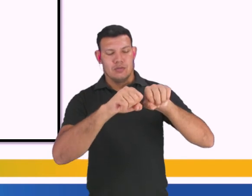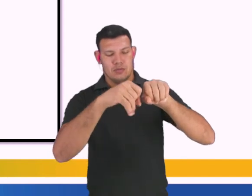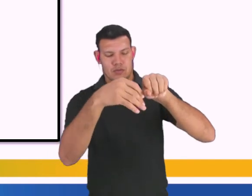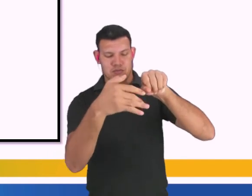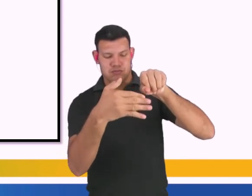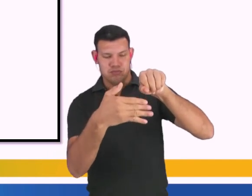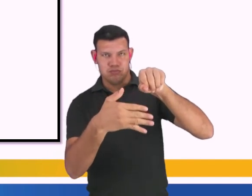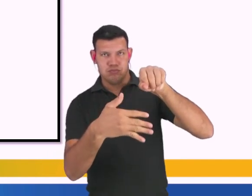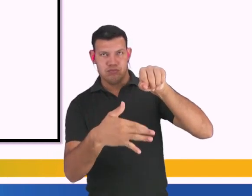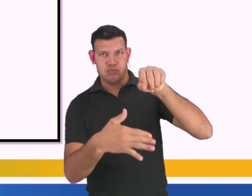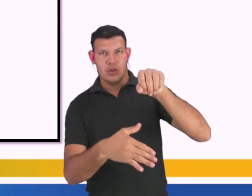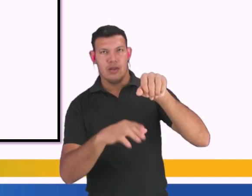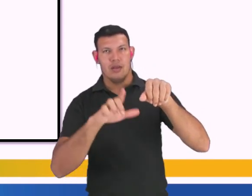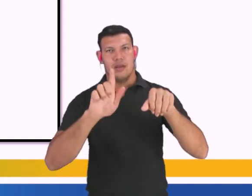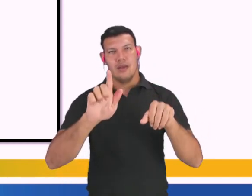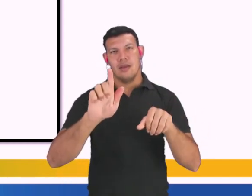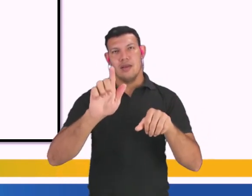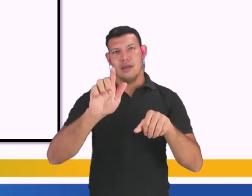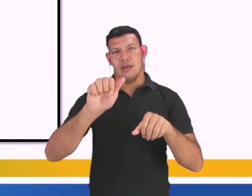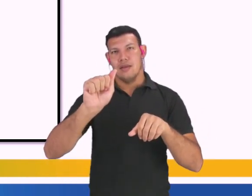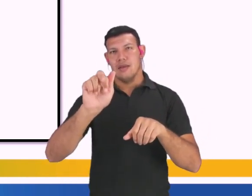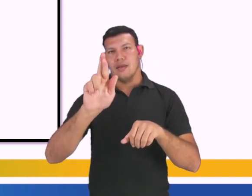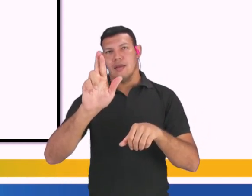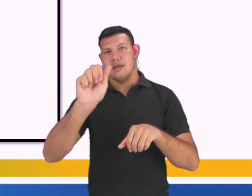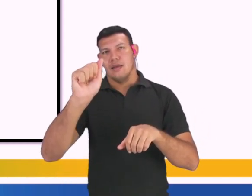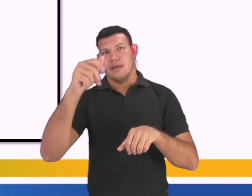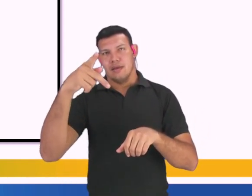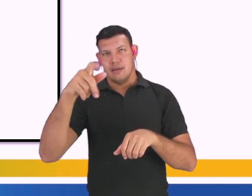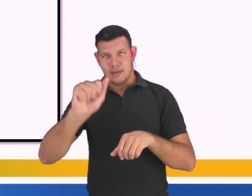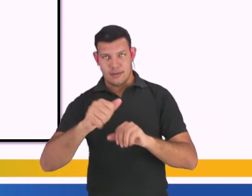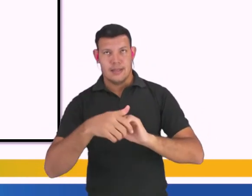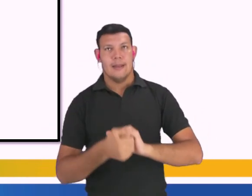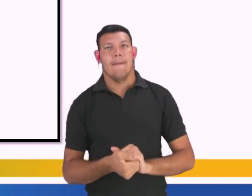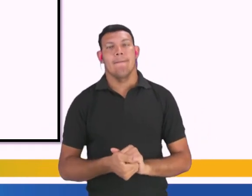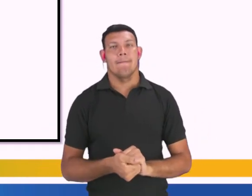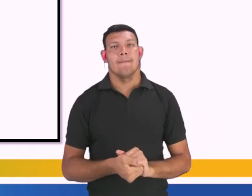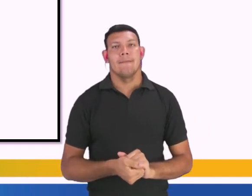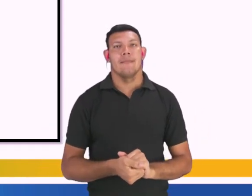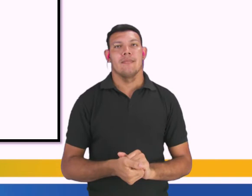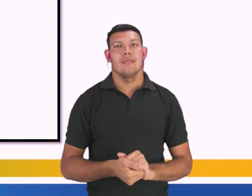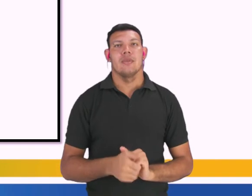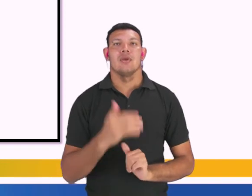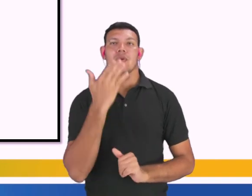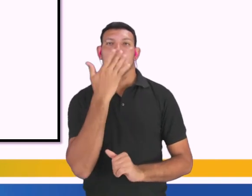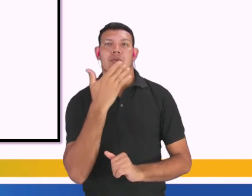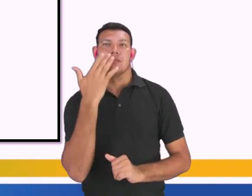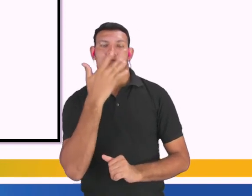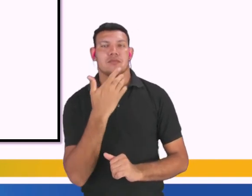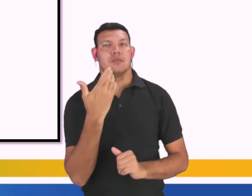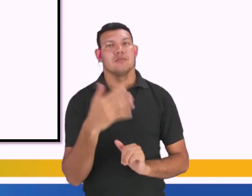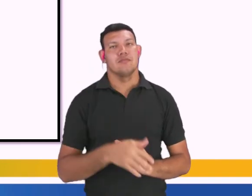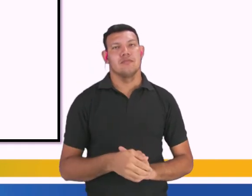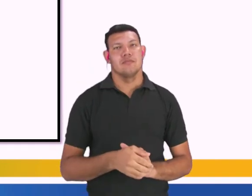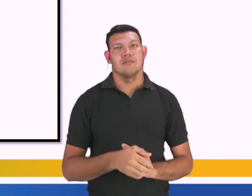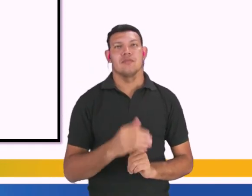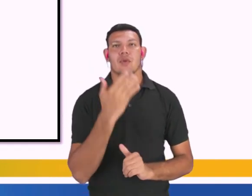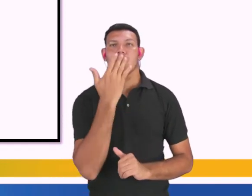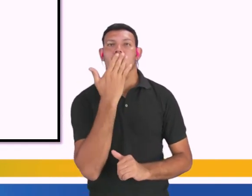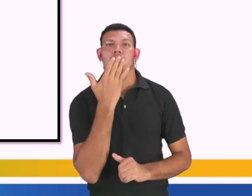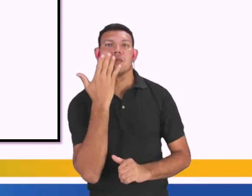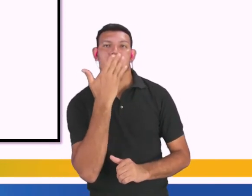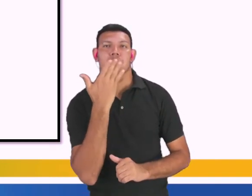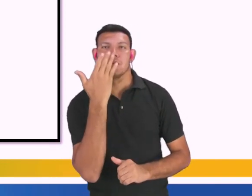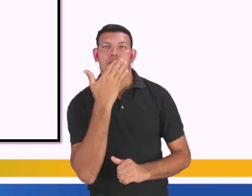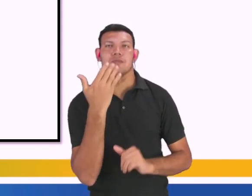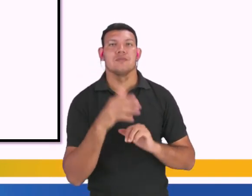o açúcar escuro ele vai passar por um processo de refinamento, que vamos obter assim o açúcar comum, que é a